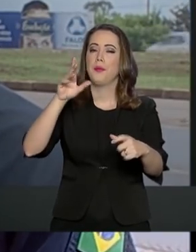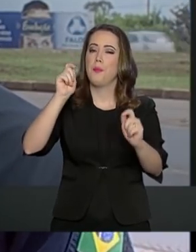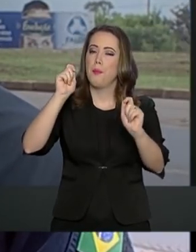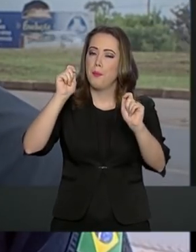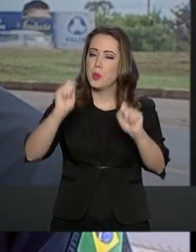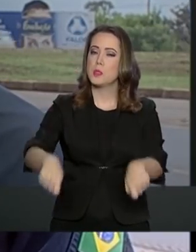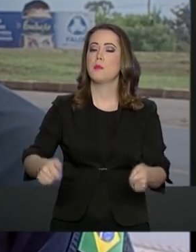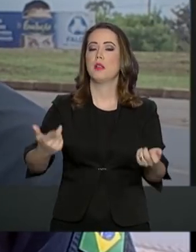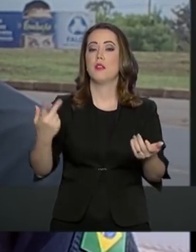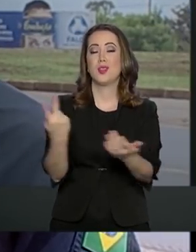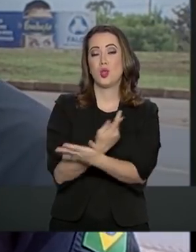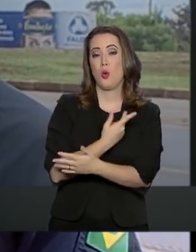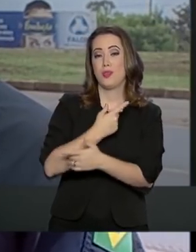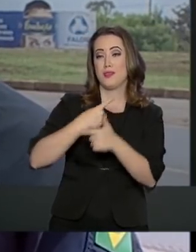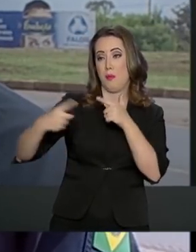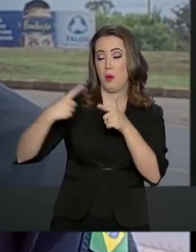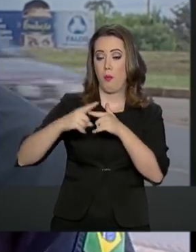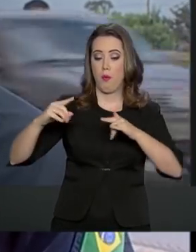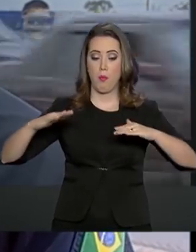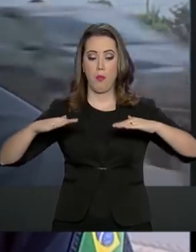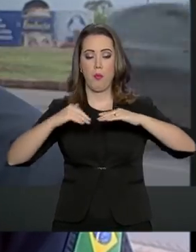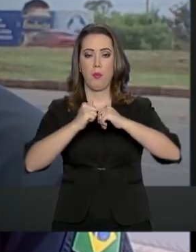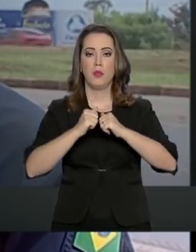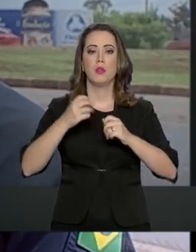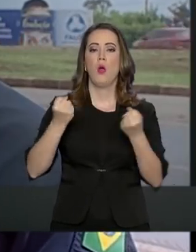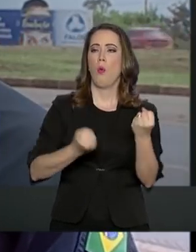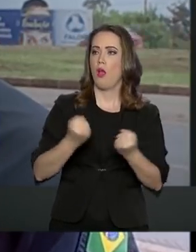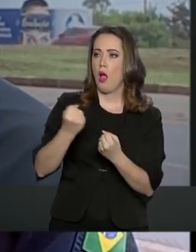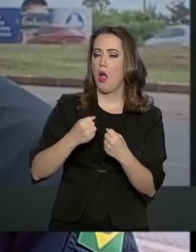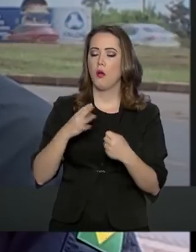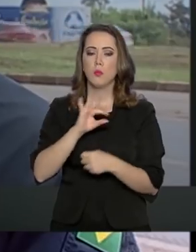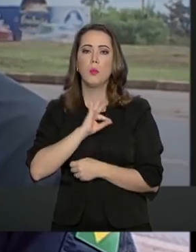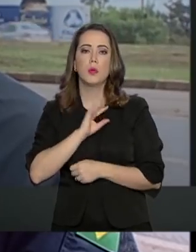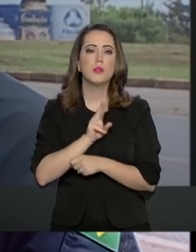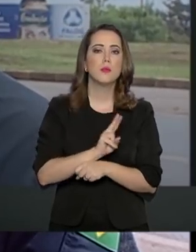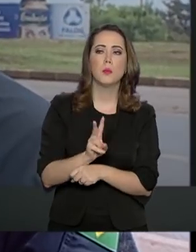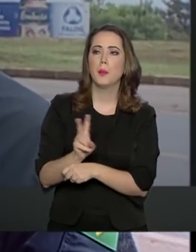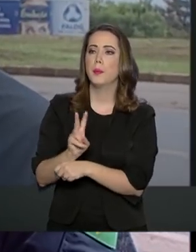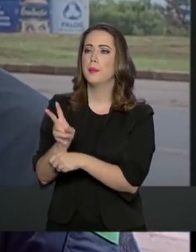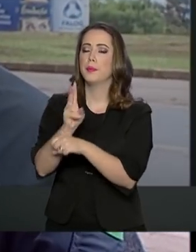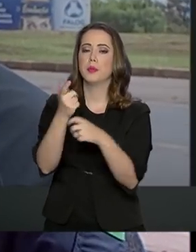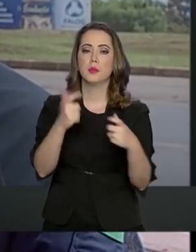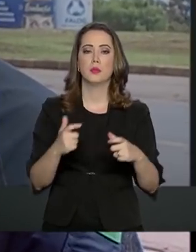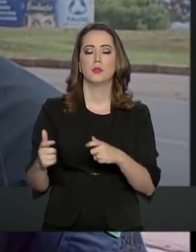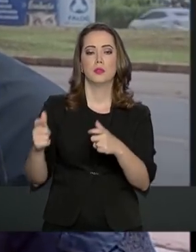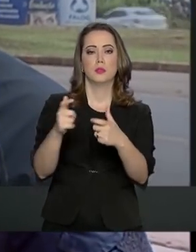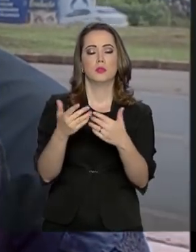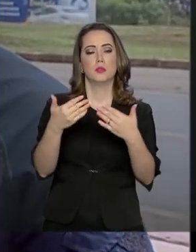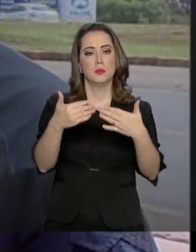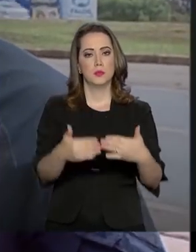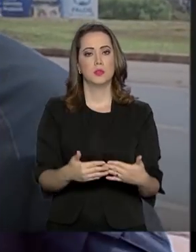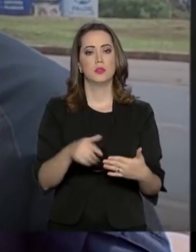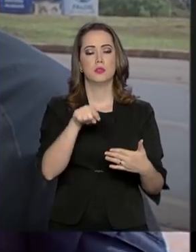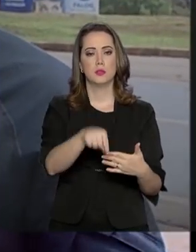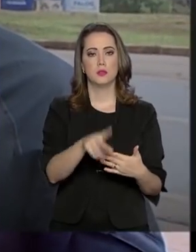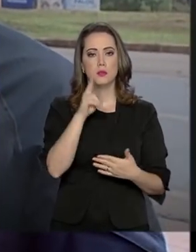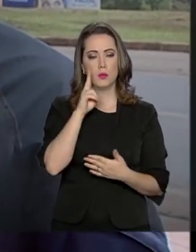probabilidade de acidentes, né? Então, viaturas fazendo ronda, pontos fixos, né? Presencial monta